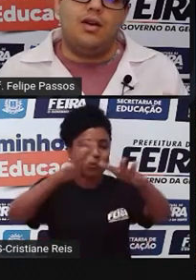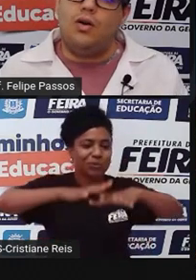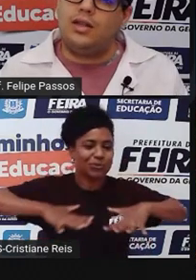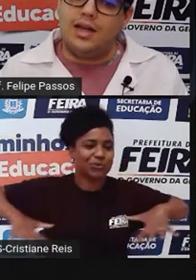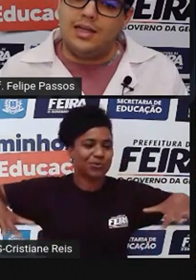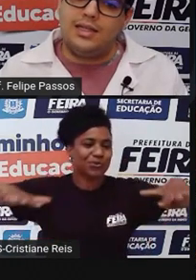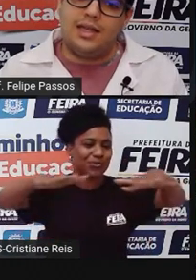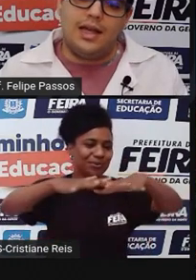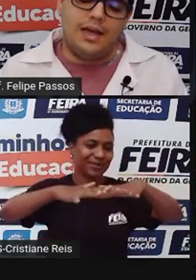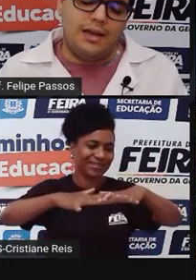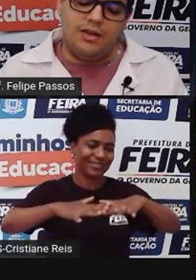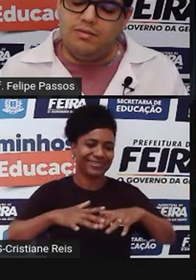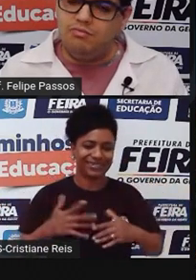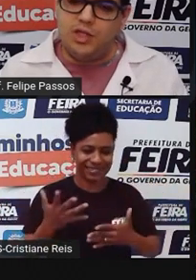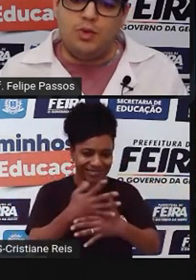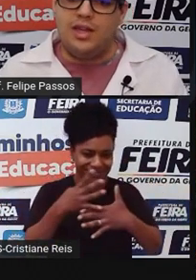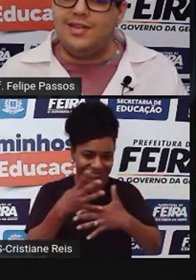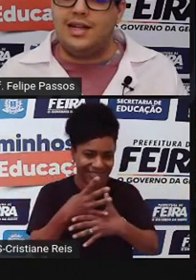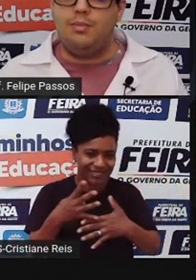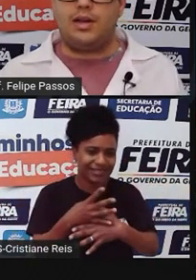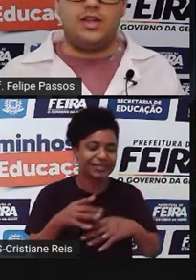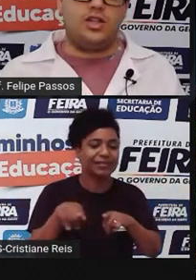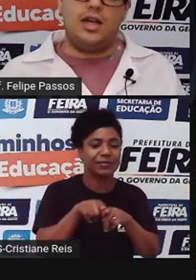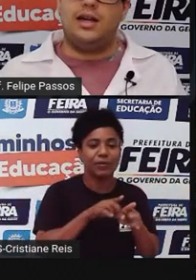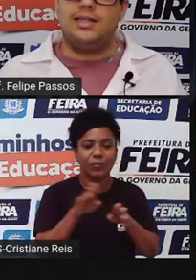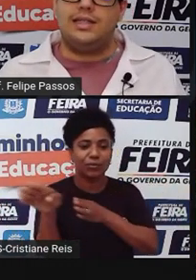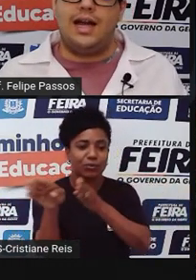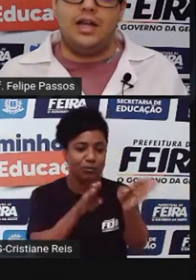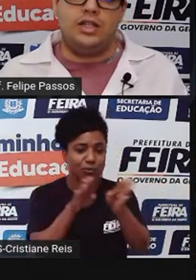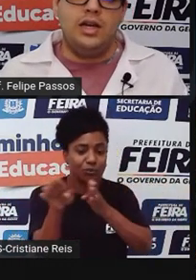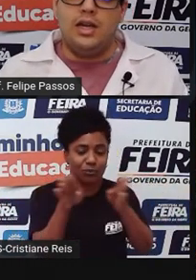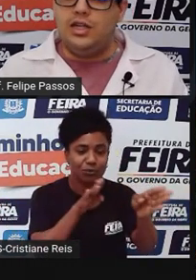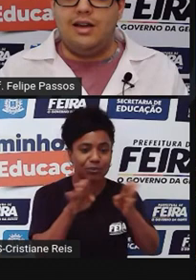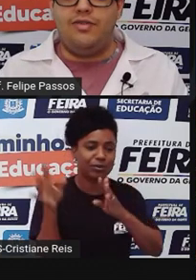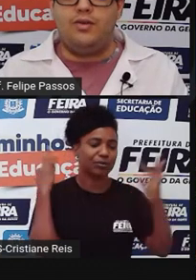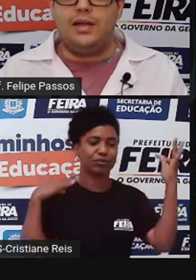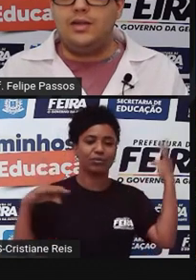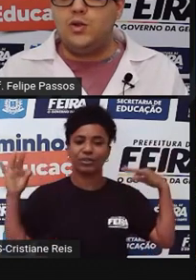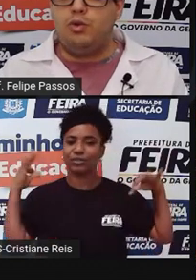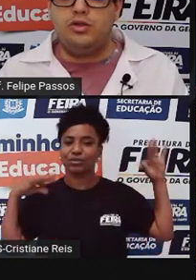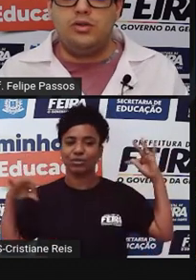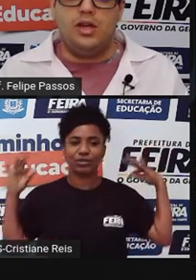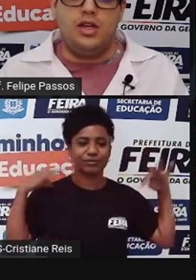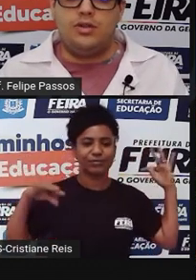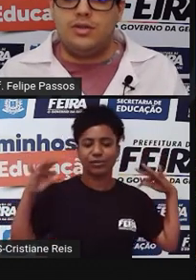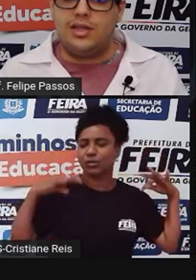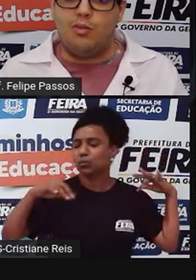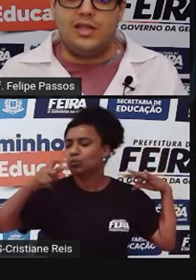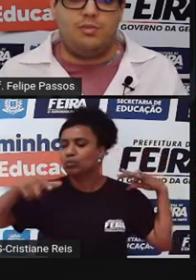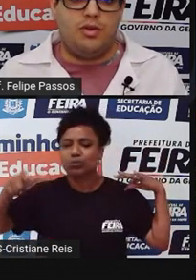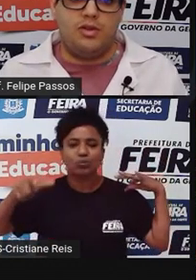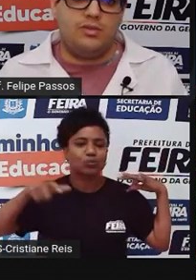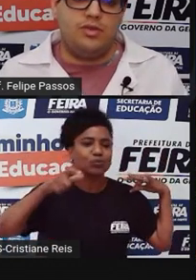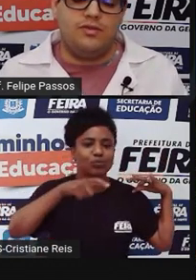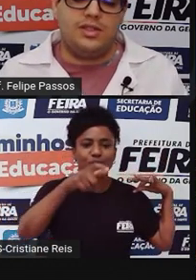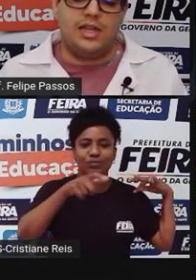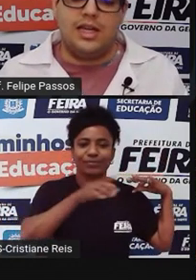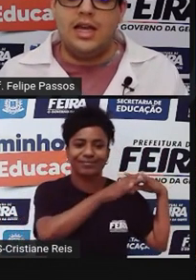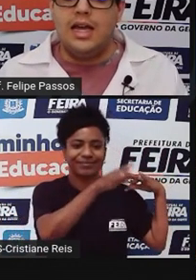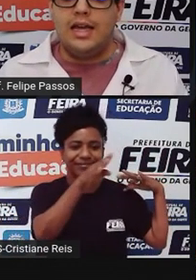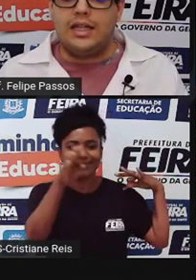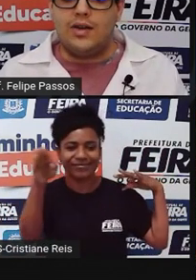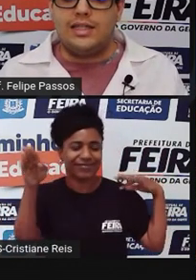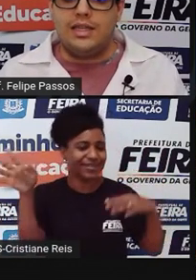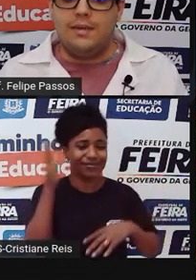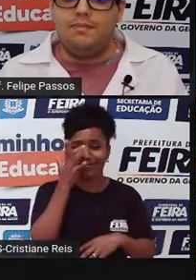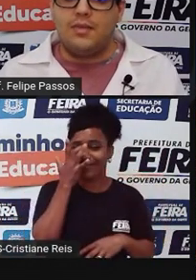você ter rotas disponíveis ali para quem chega na cidade e já veio Quais são os pontos turísticos que estão mais próximos de